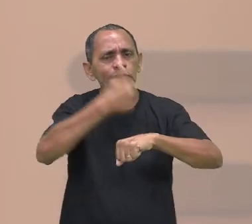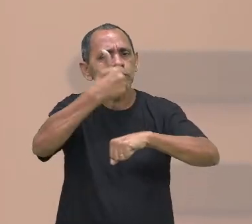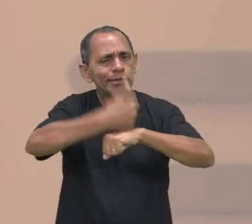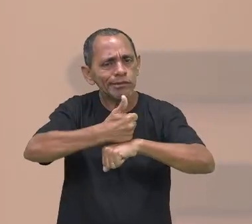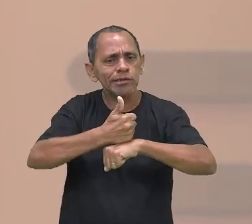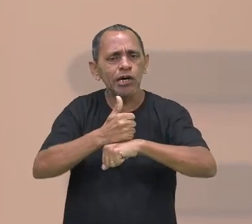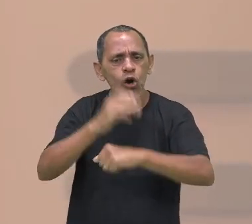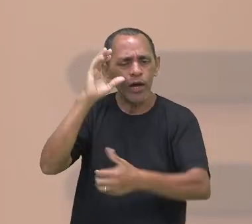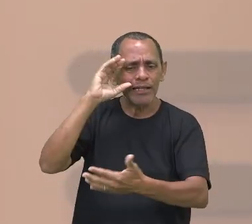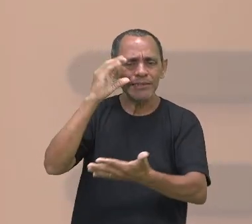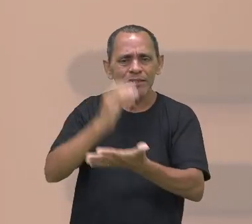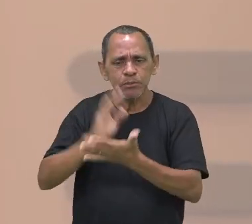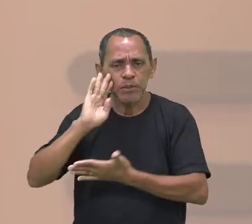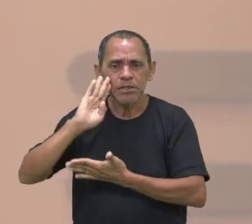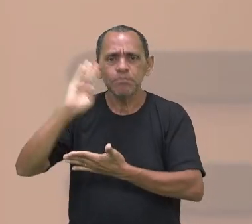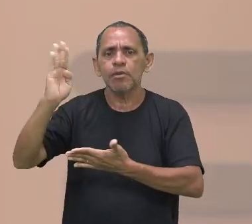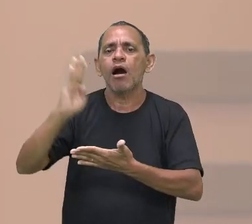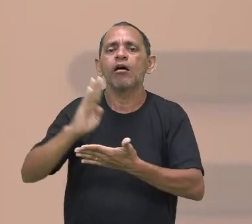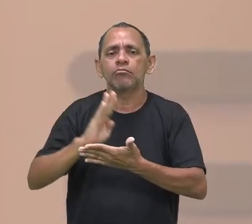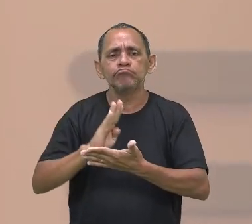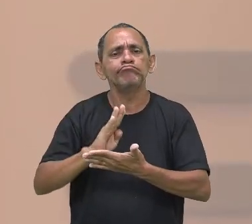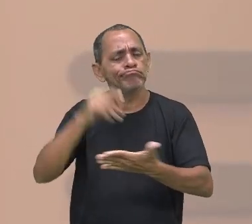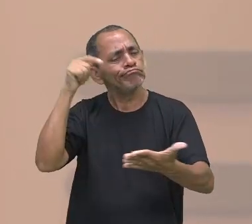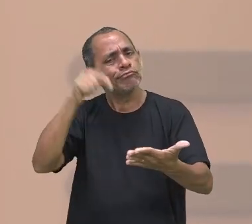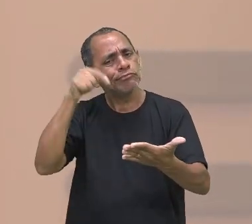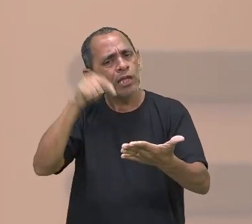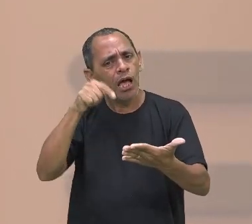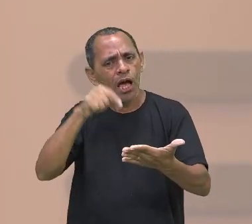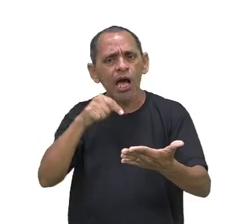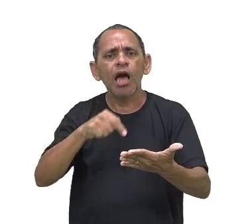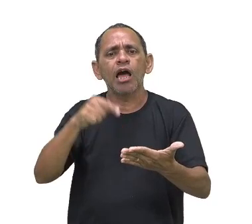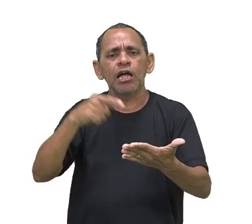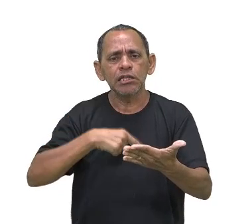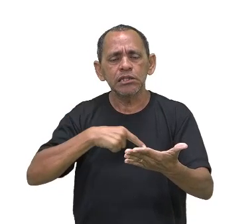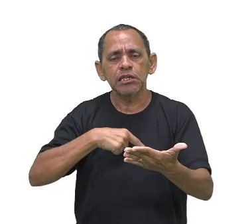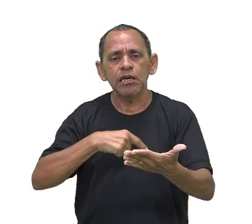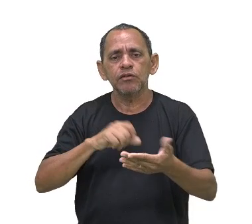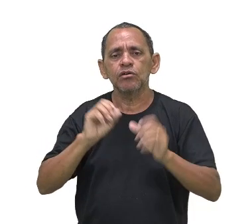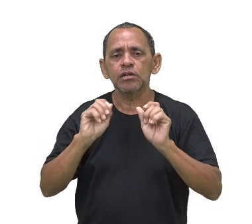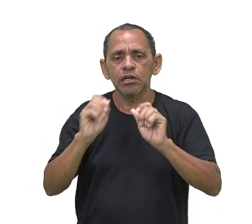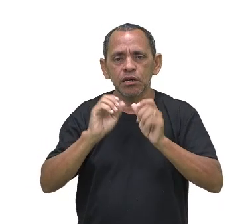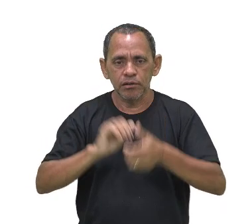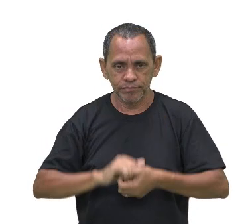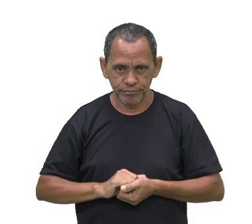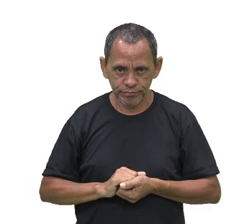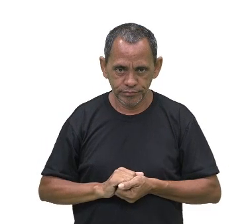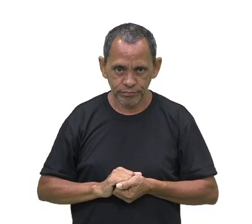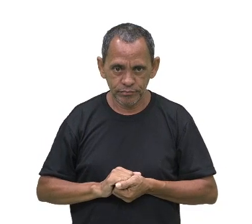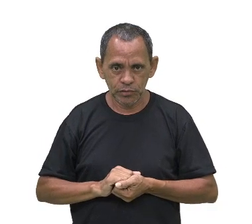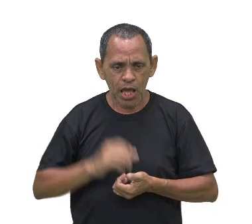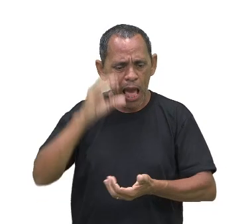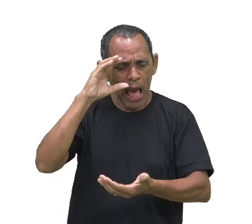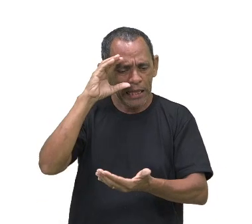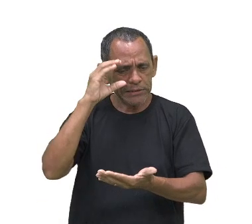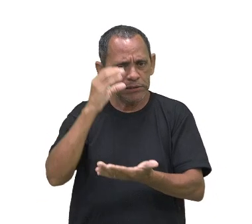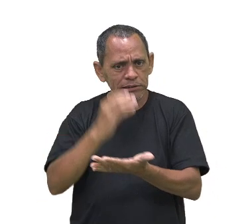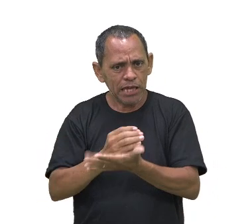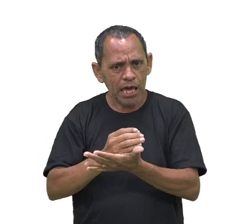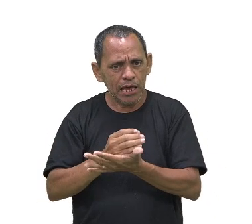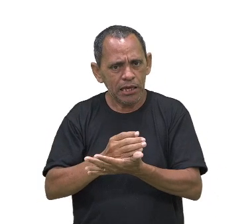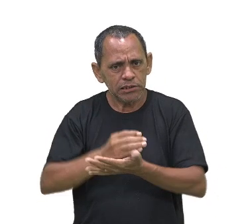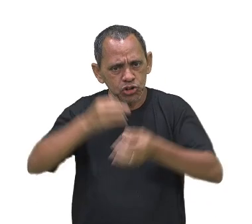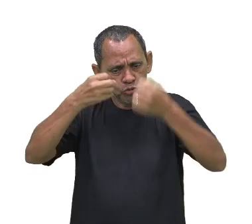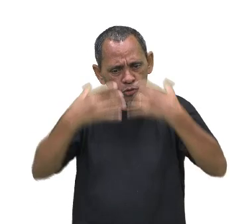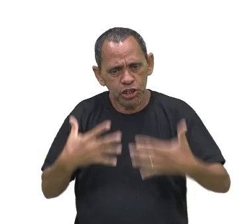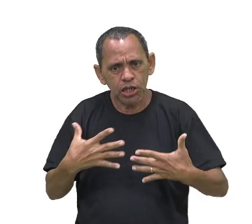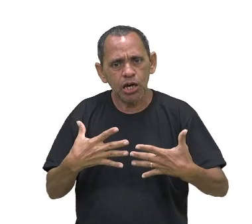essa sim, trouxe, digamos assim, uma fama à obra. E até esta tese diz que o Brasil